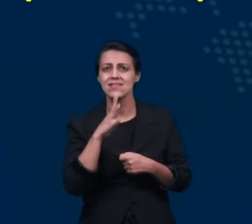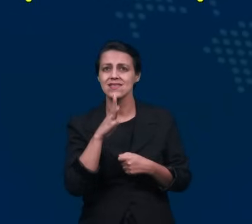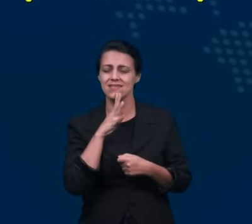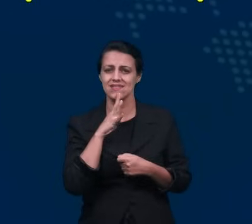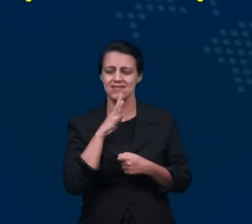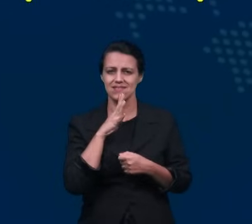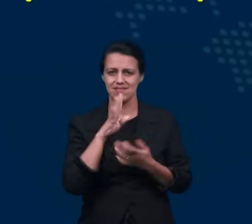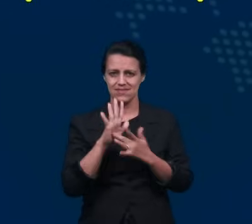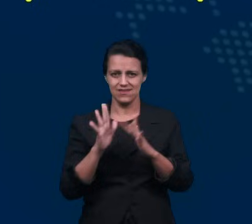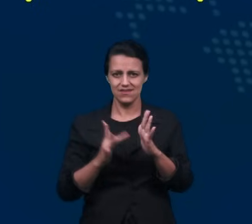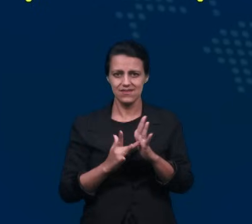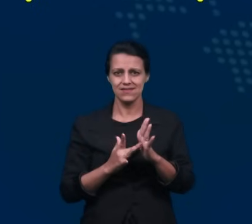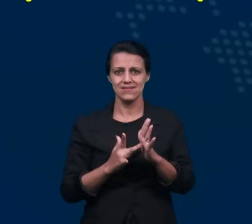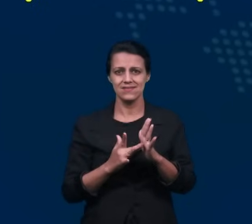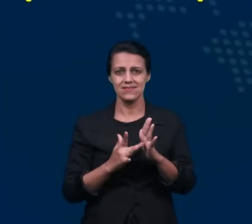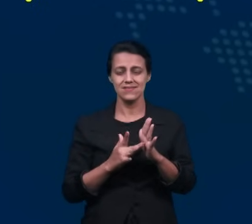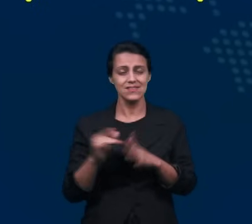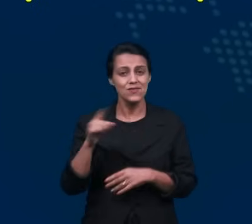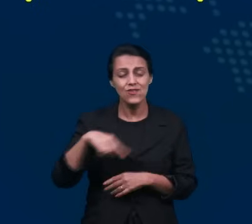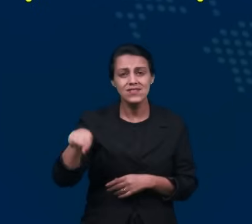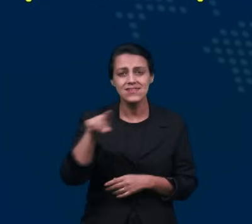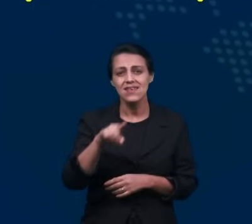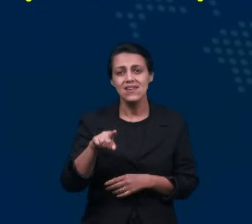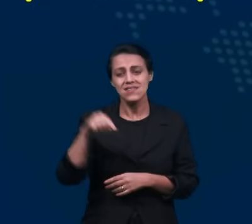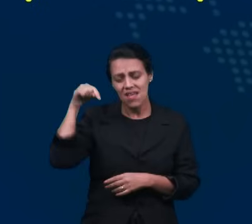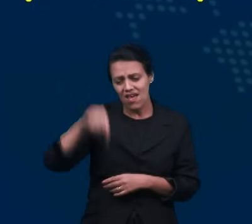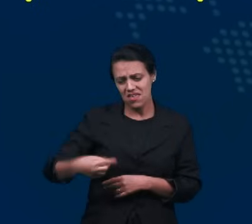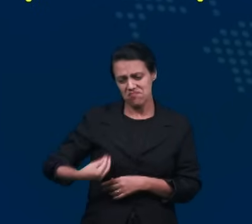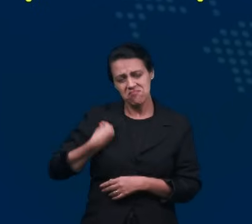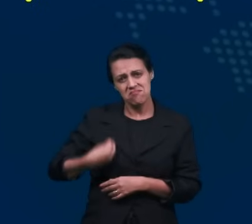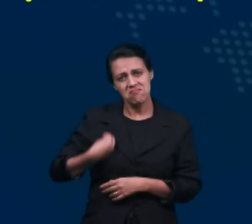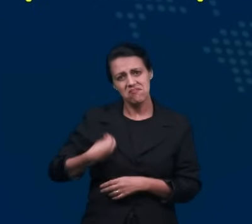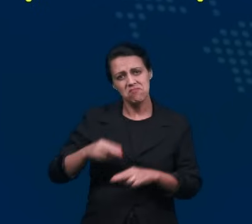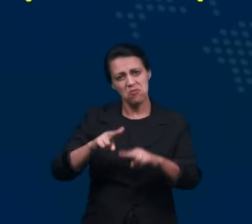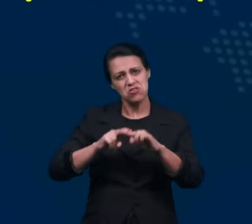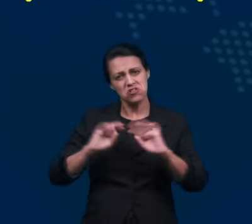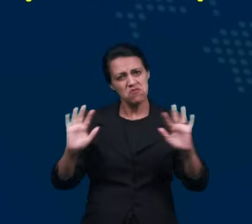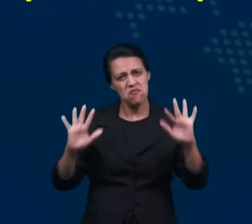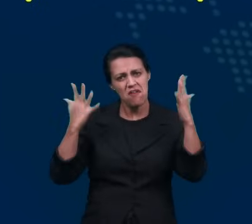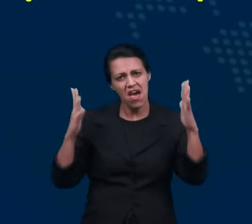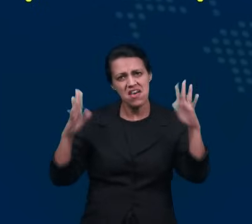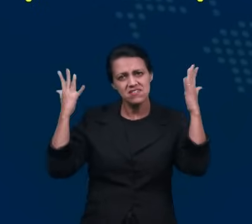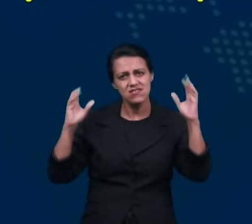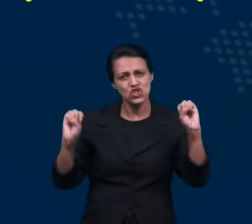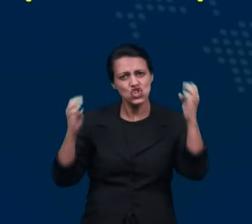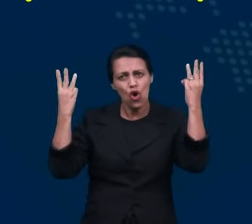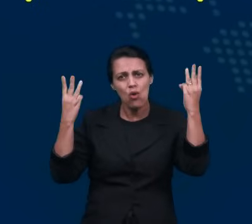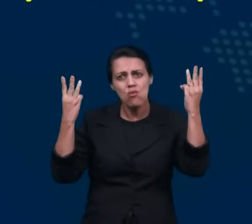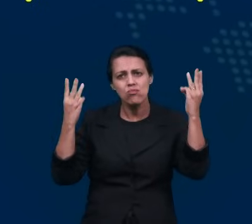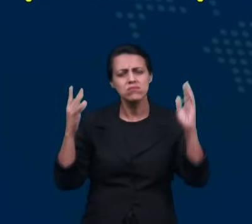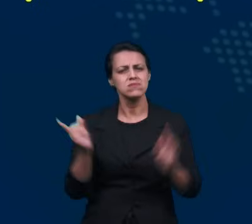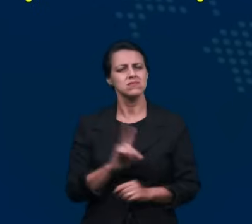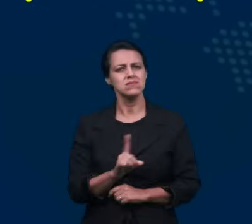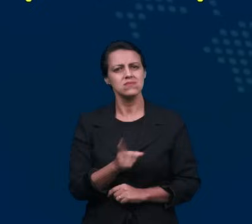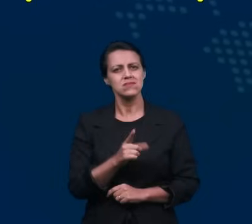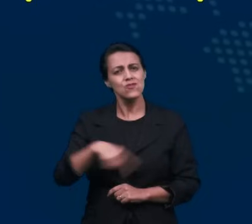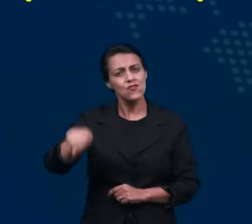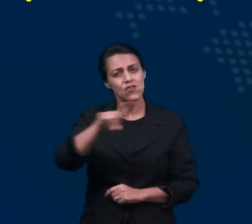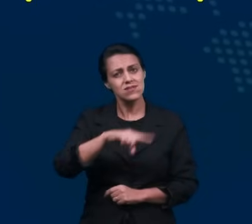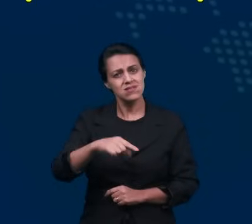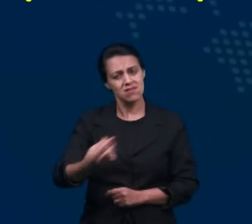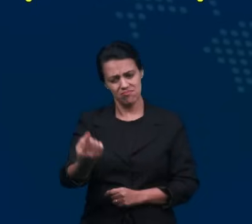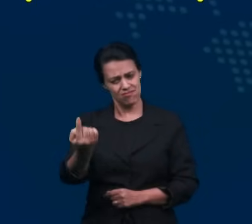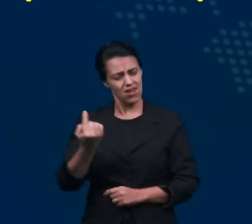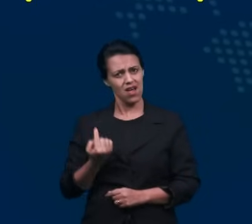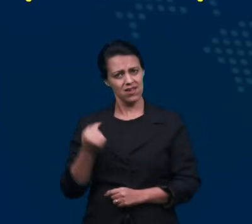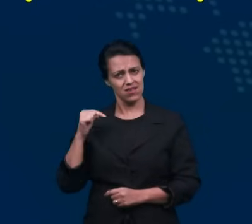ao vento, vocês não vieram aqui para ver movimento, vocês não vieram aqui para ver pessoas muito bem vestidas. É